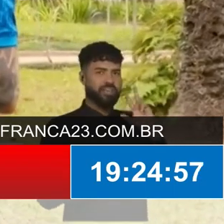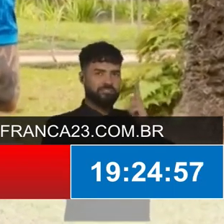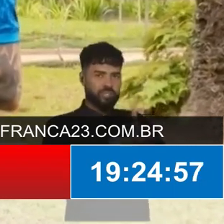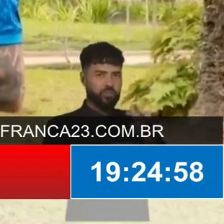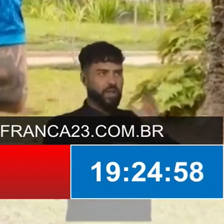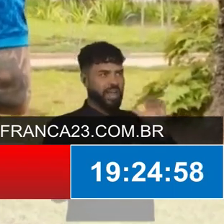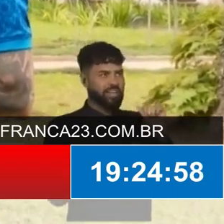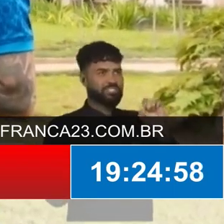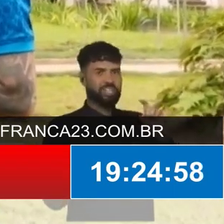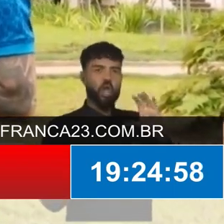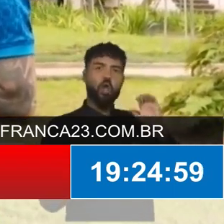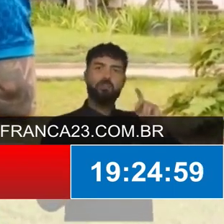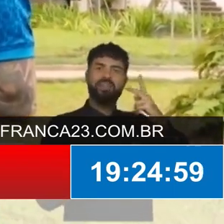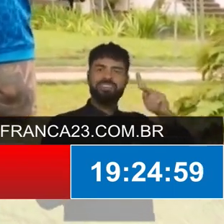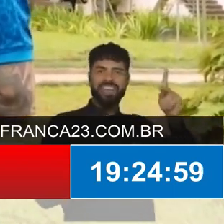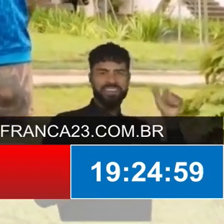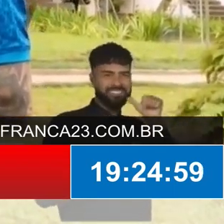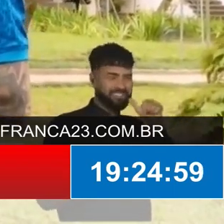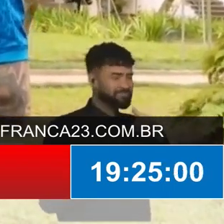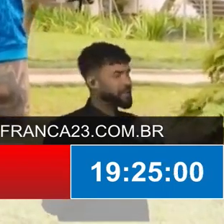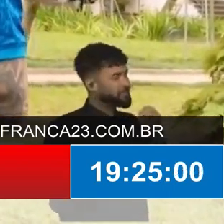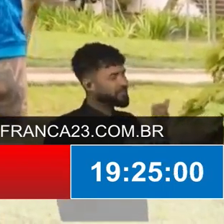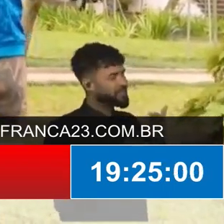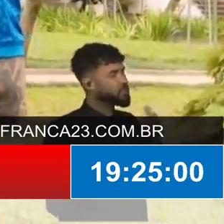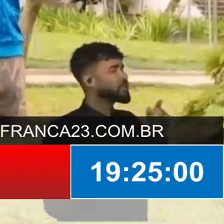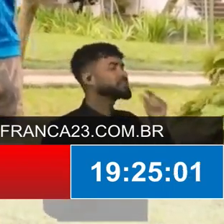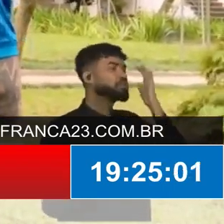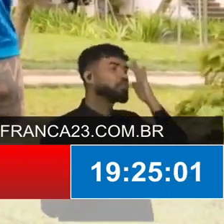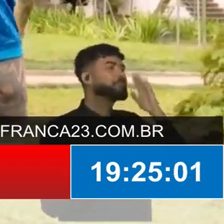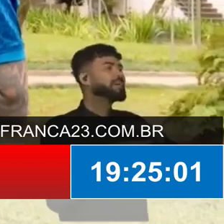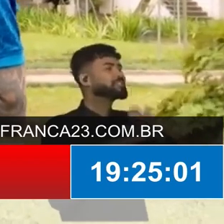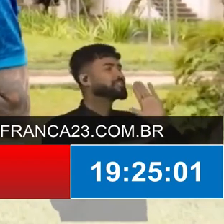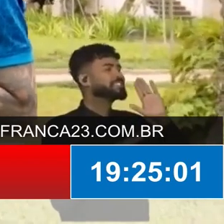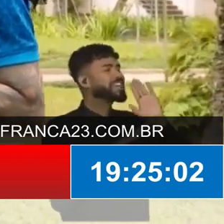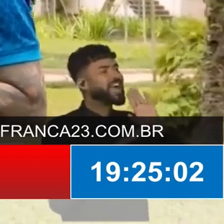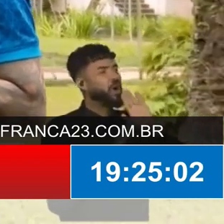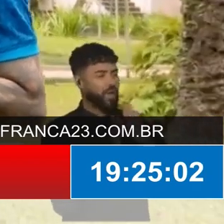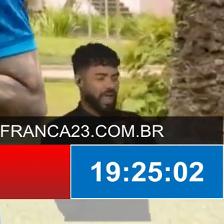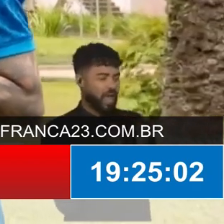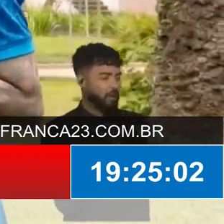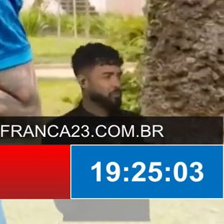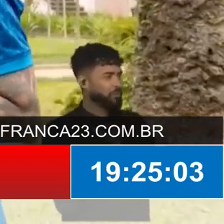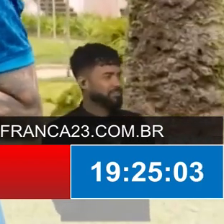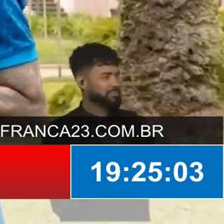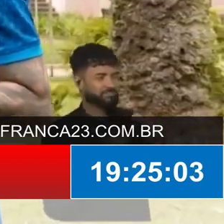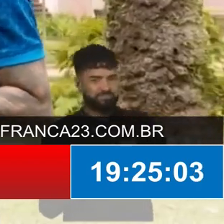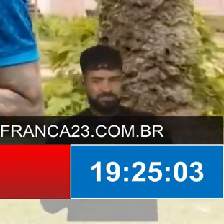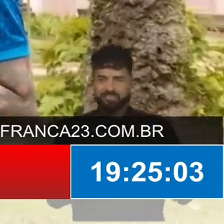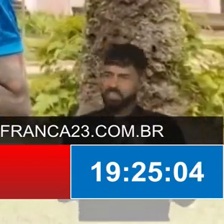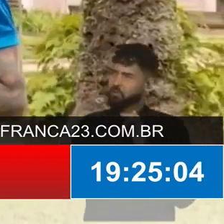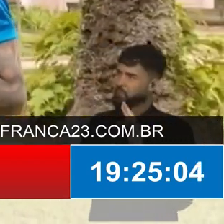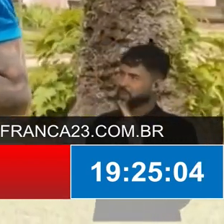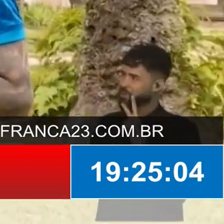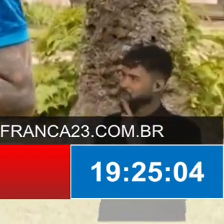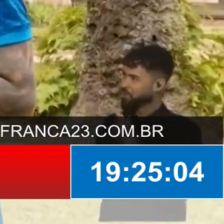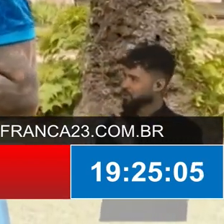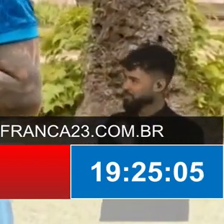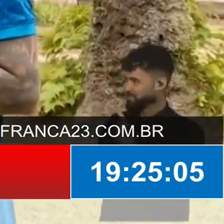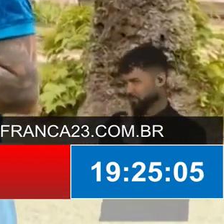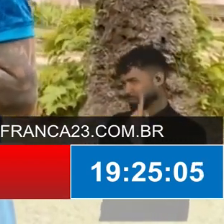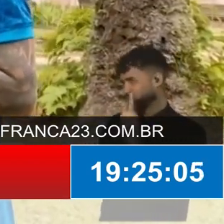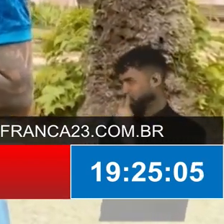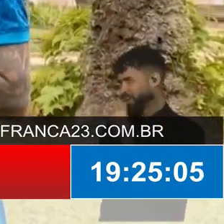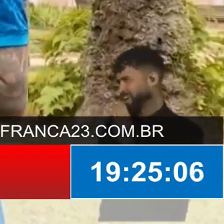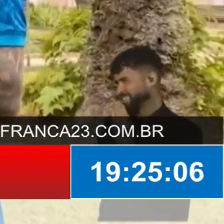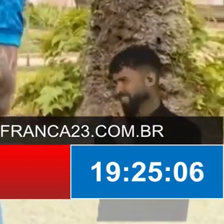bem-vinda. O que você achou mais legal nesse álbum da Copa de 2023? Igor, Muito obrigada pela apresentação, a galera que já me conhece. Cara,